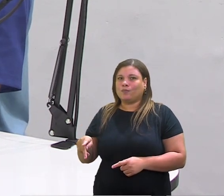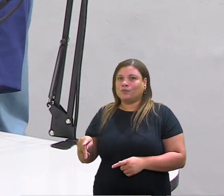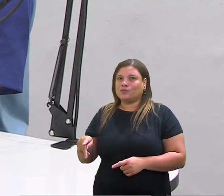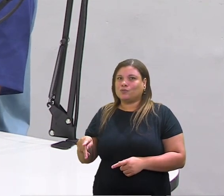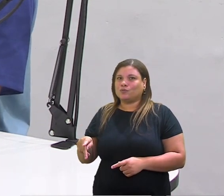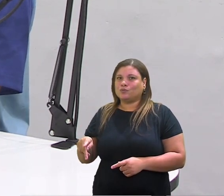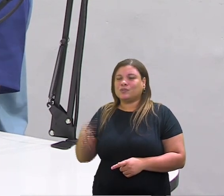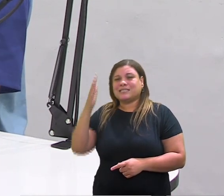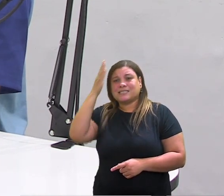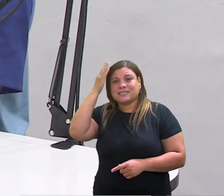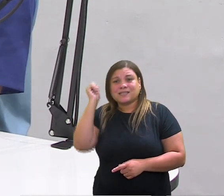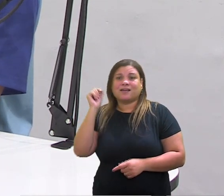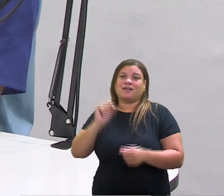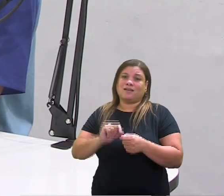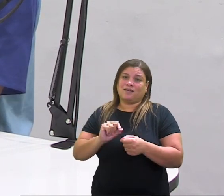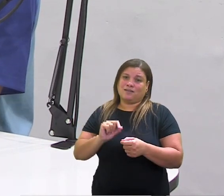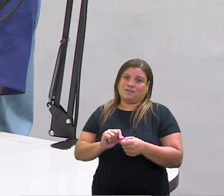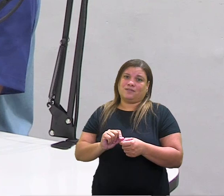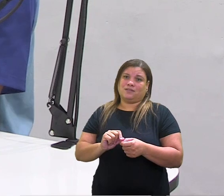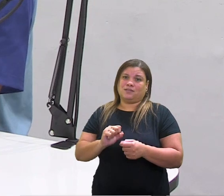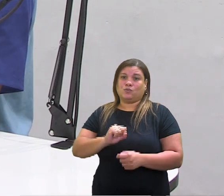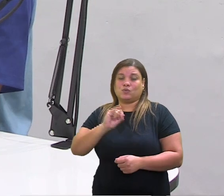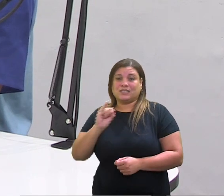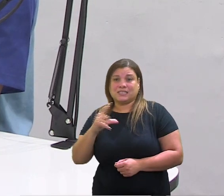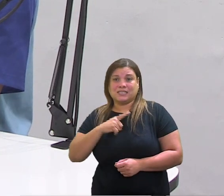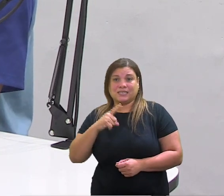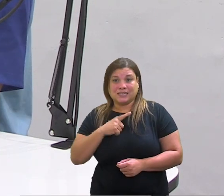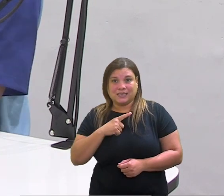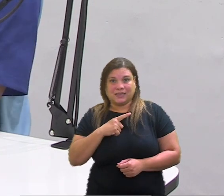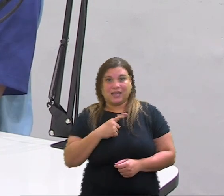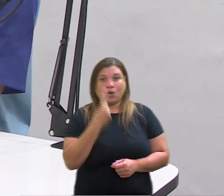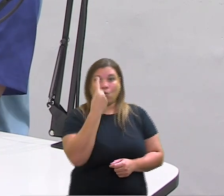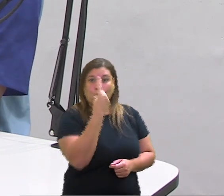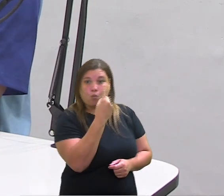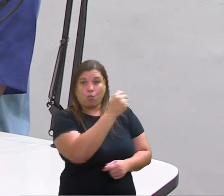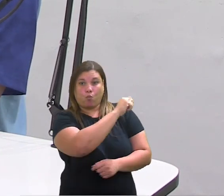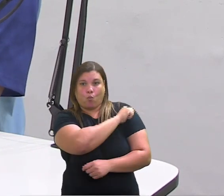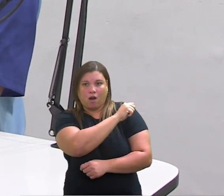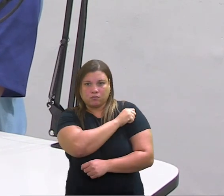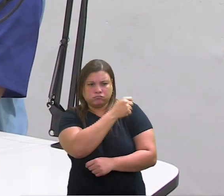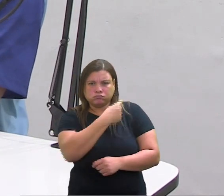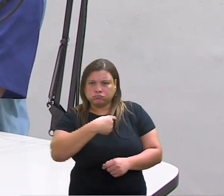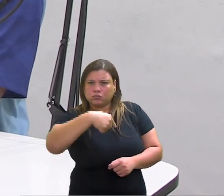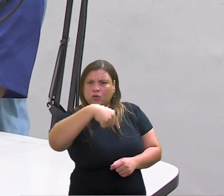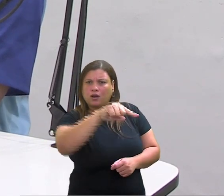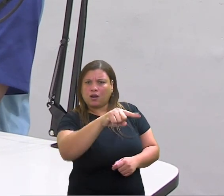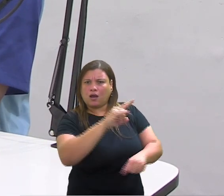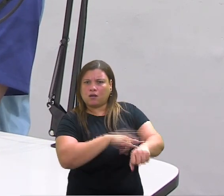para mim, esse tipo de coisas pequenas pode juntar uma bola e